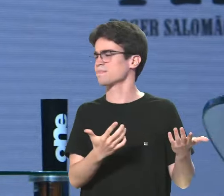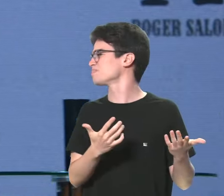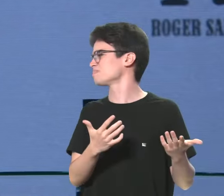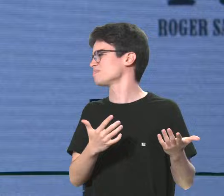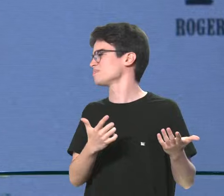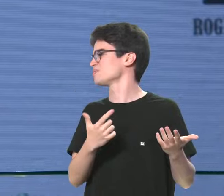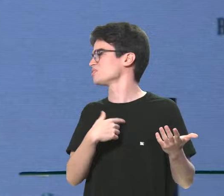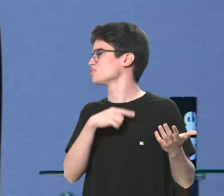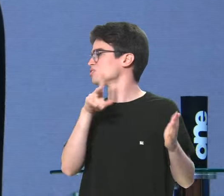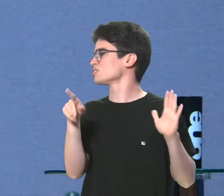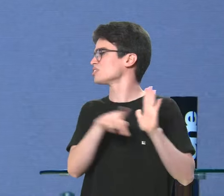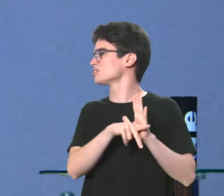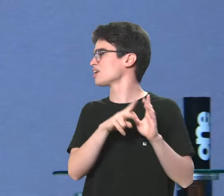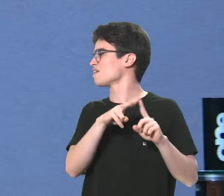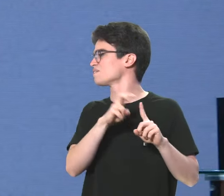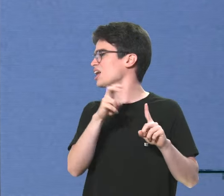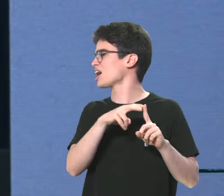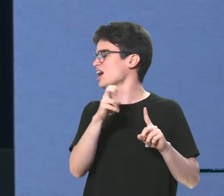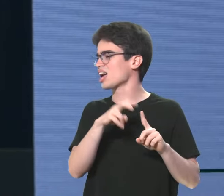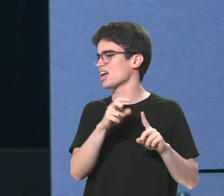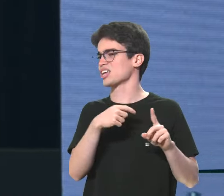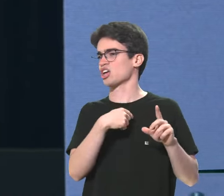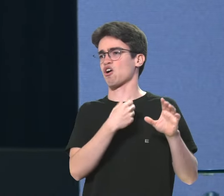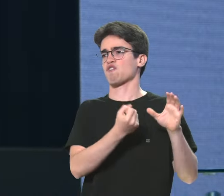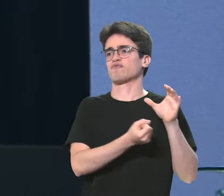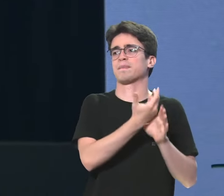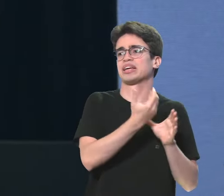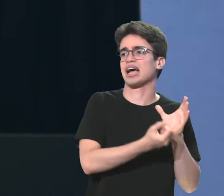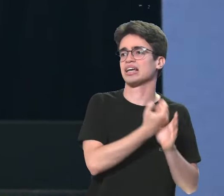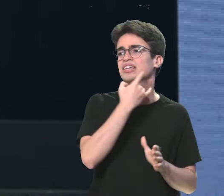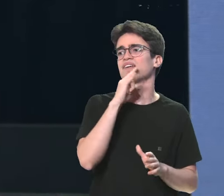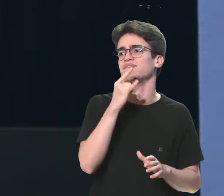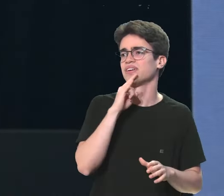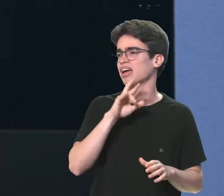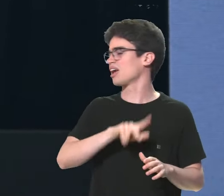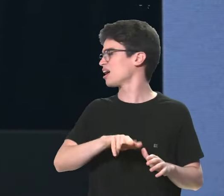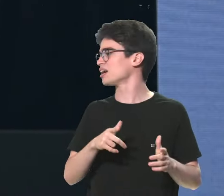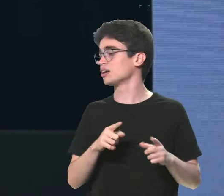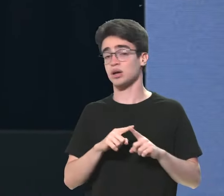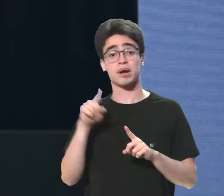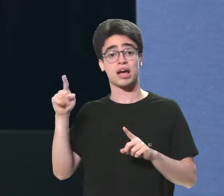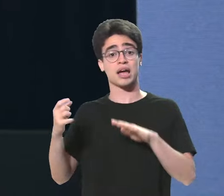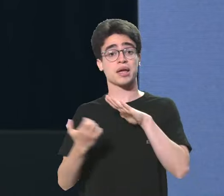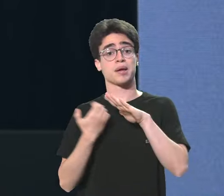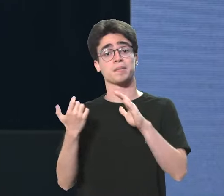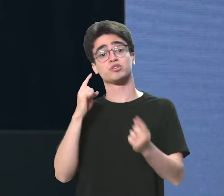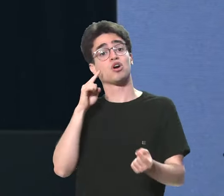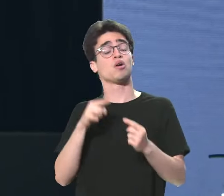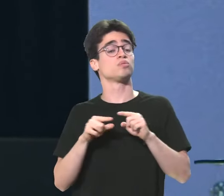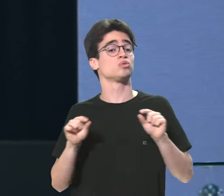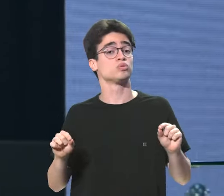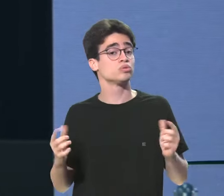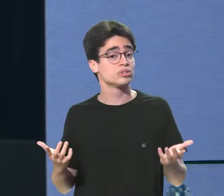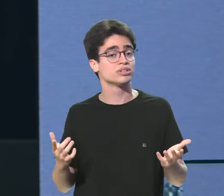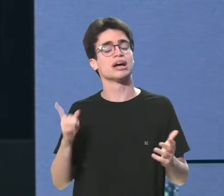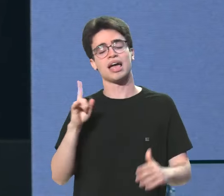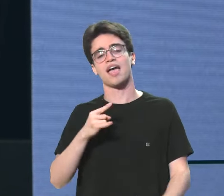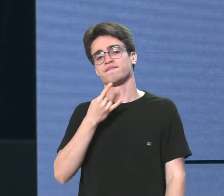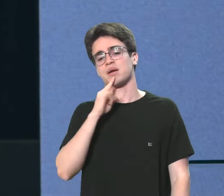vou ficar só na parte de refrigerante não vou fabricar veja nem nada tá mas qual o foco da empresa é fabricação